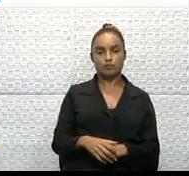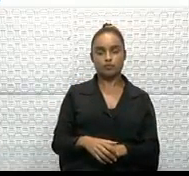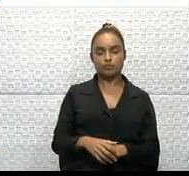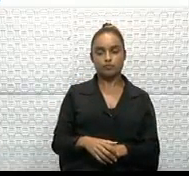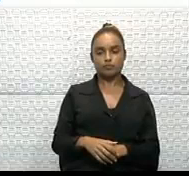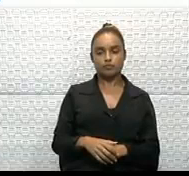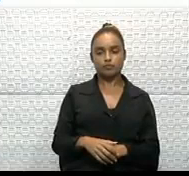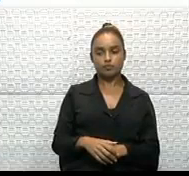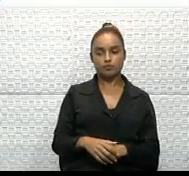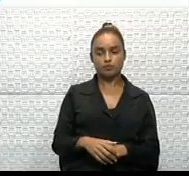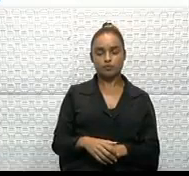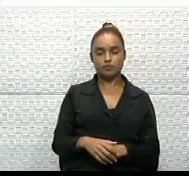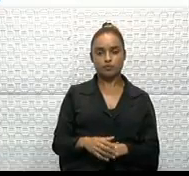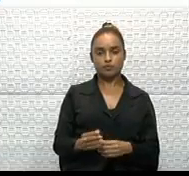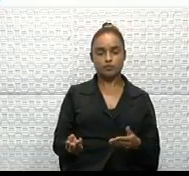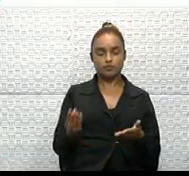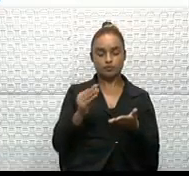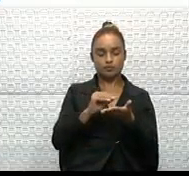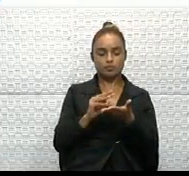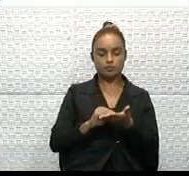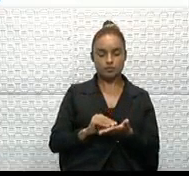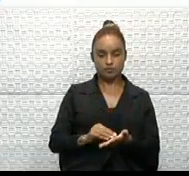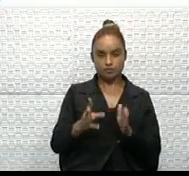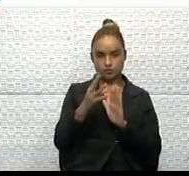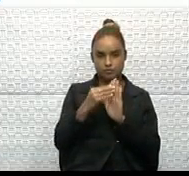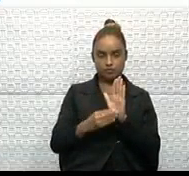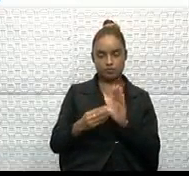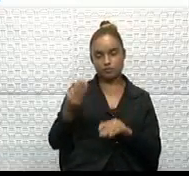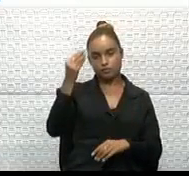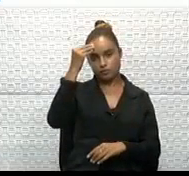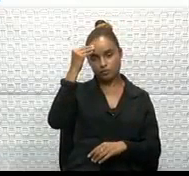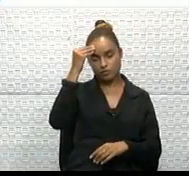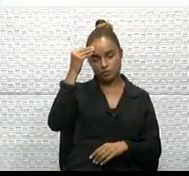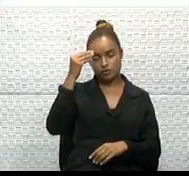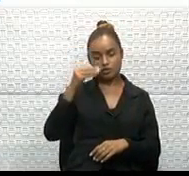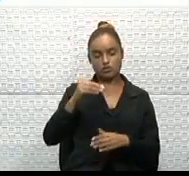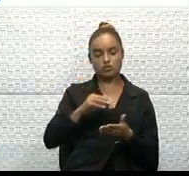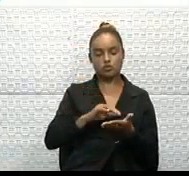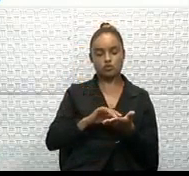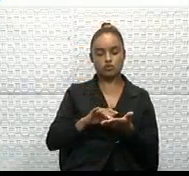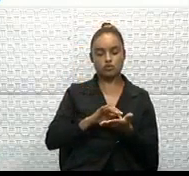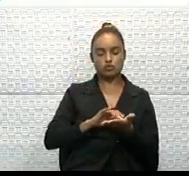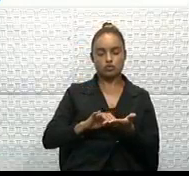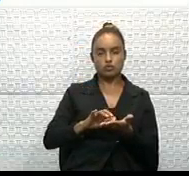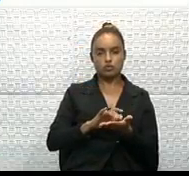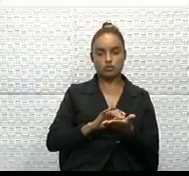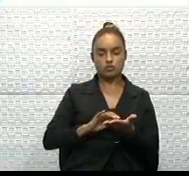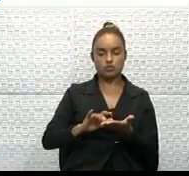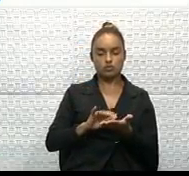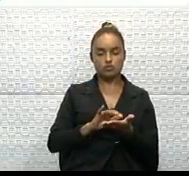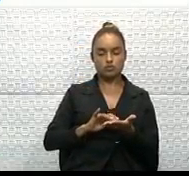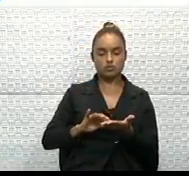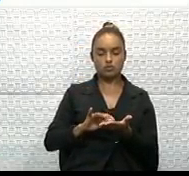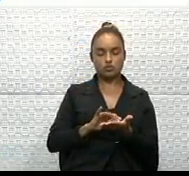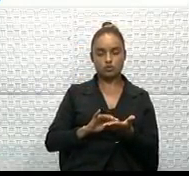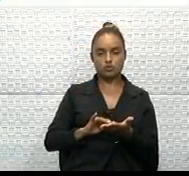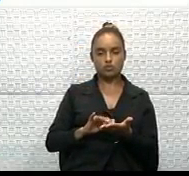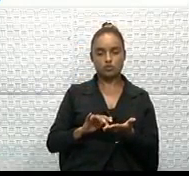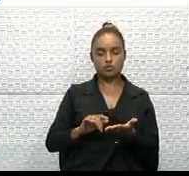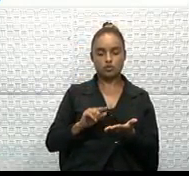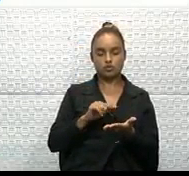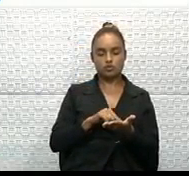Nós vamos inserir os dados na memória da calculadora. Primeiro, corrigindo, nós vamos ativar